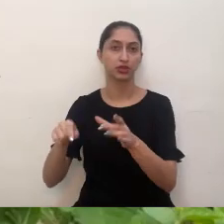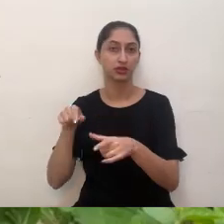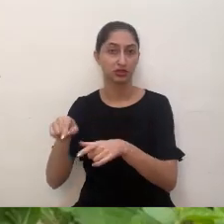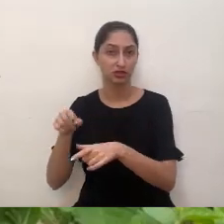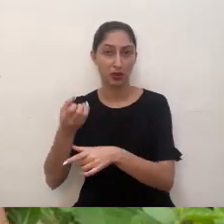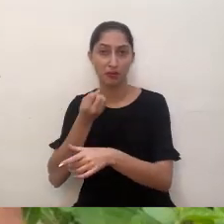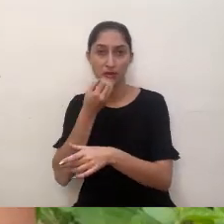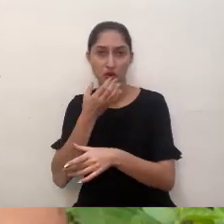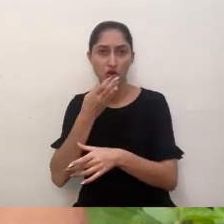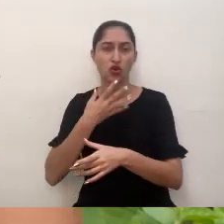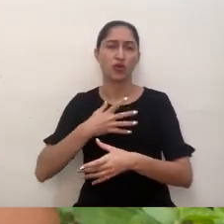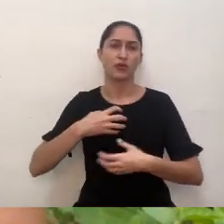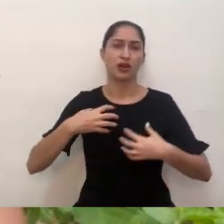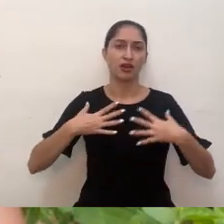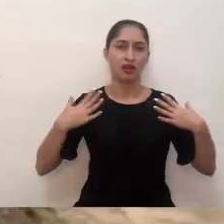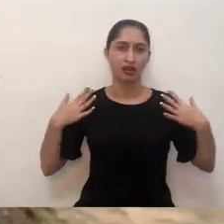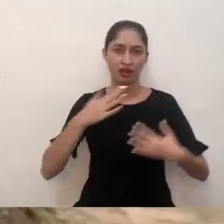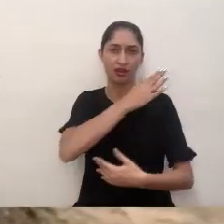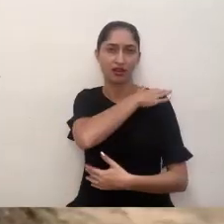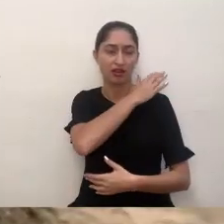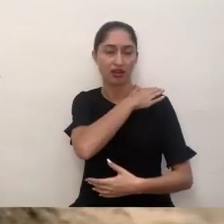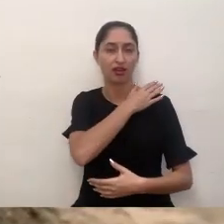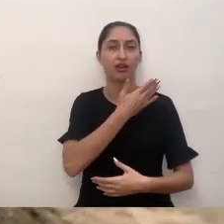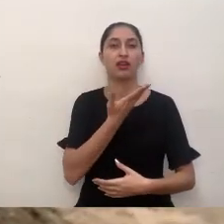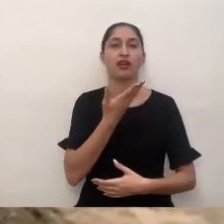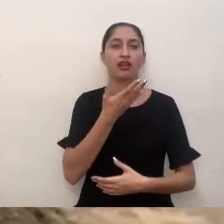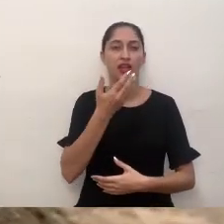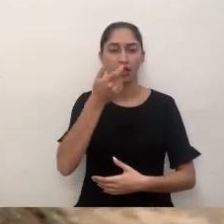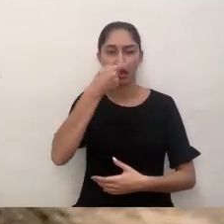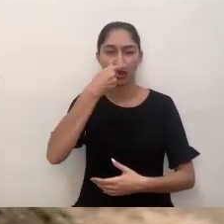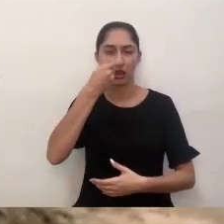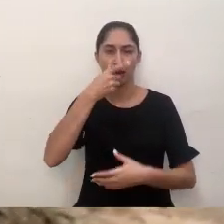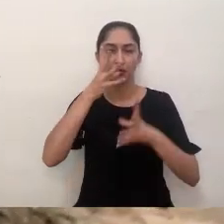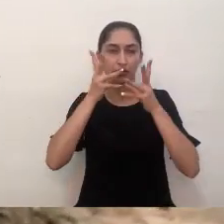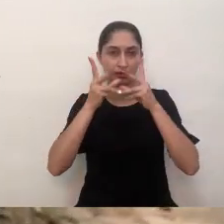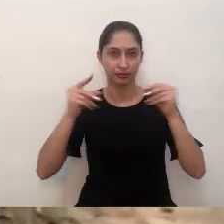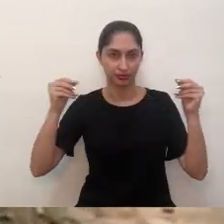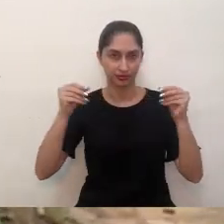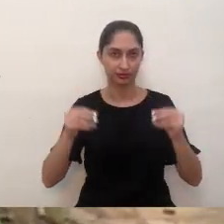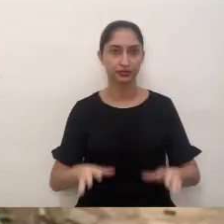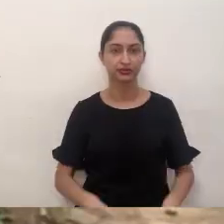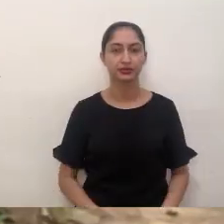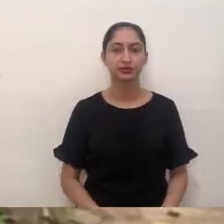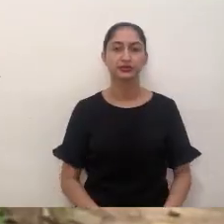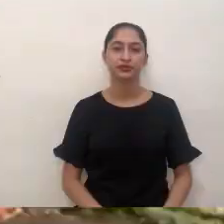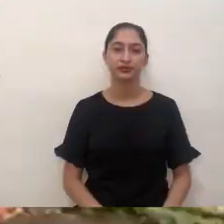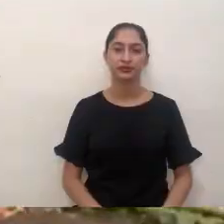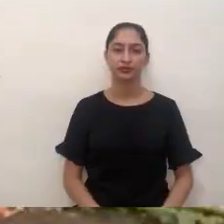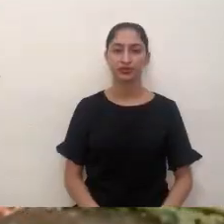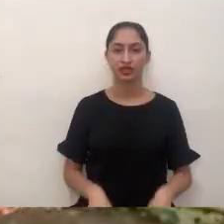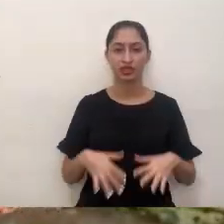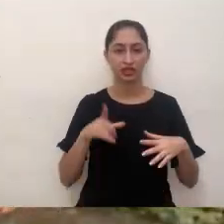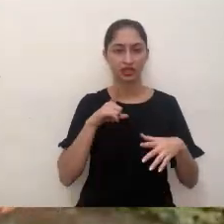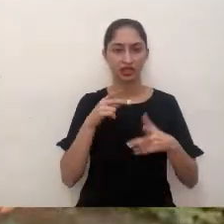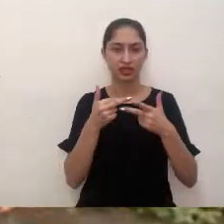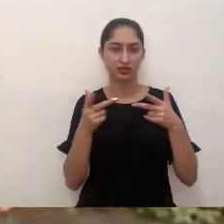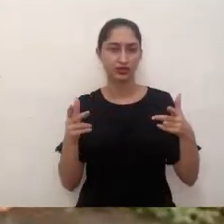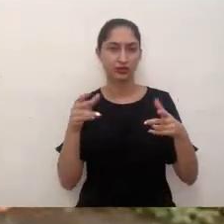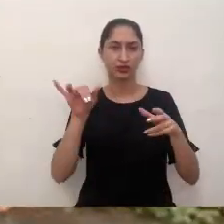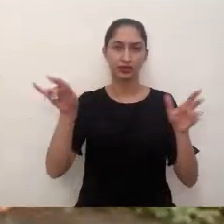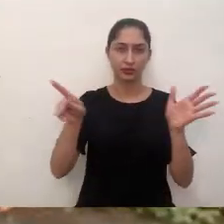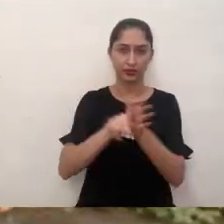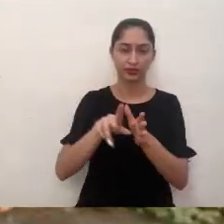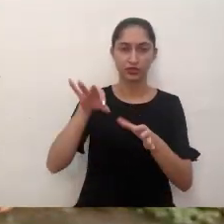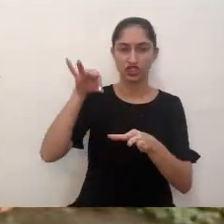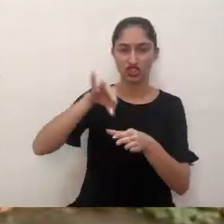bom para despeitorar, amadurecer a gripe. Tem algumas coisinhas que a gente usa da medicina pra gente fazer um chá, né? Eu sinto que eu tô bem,